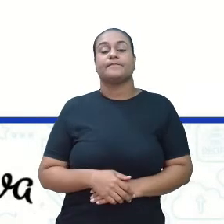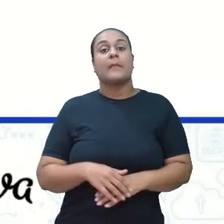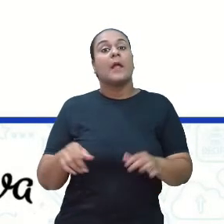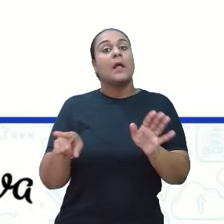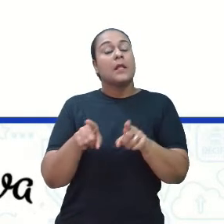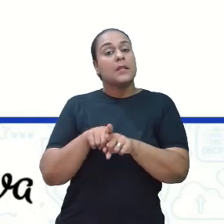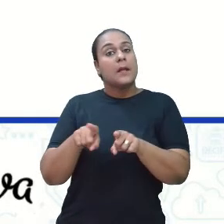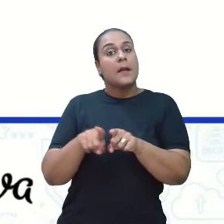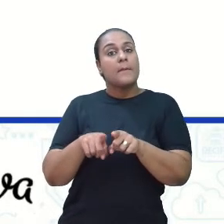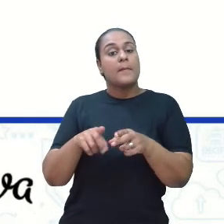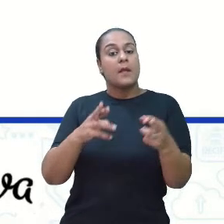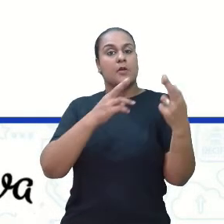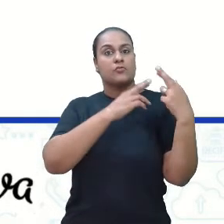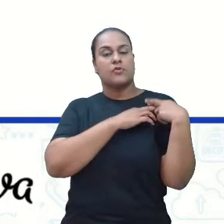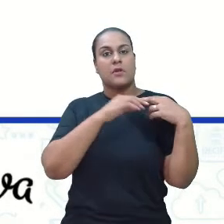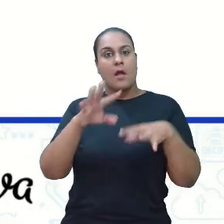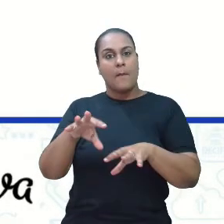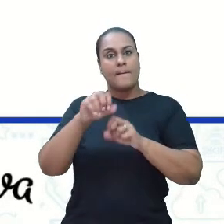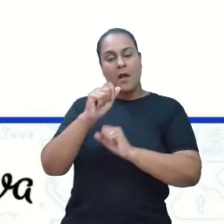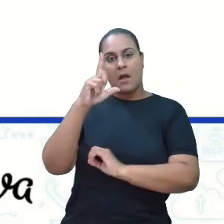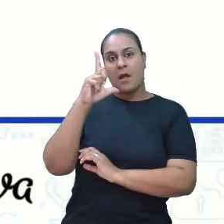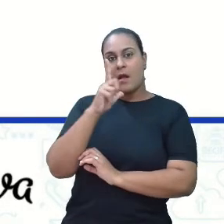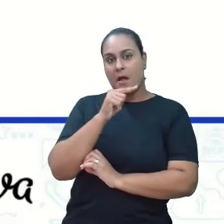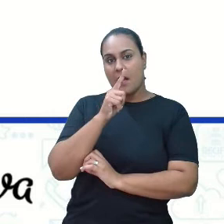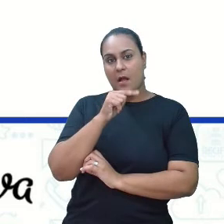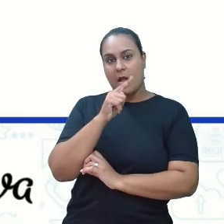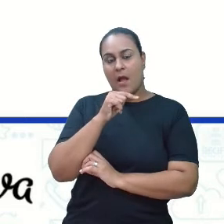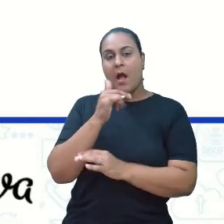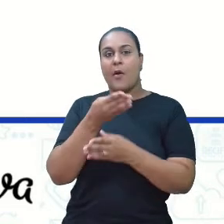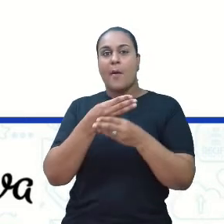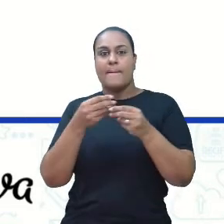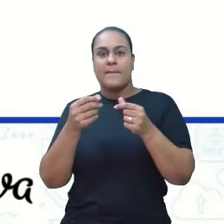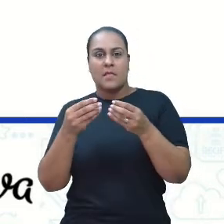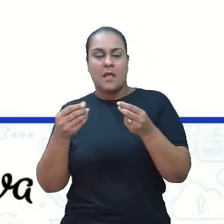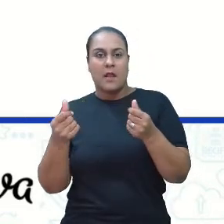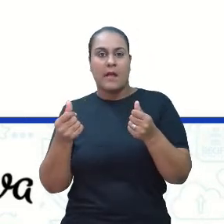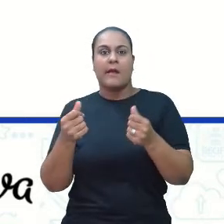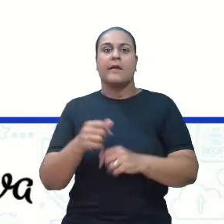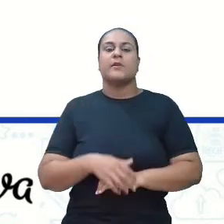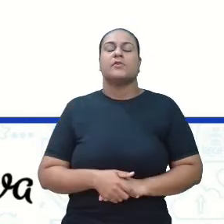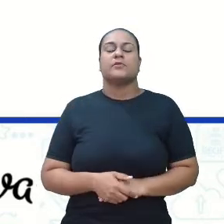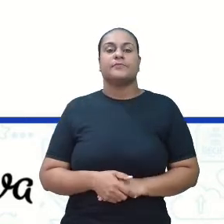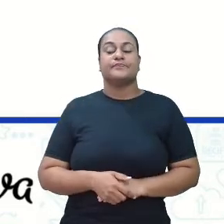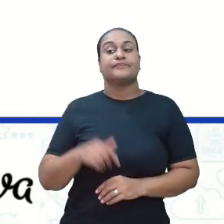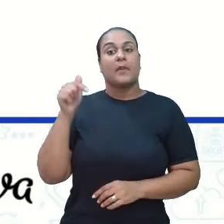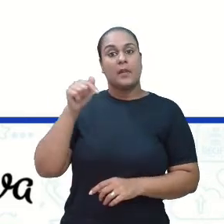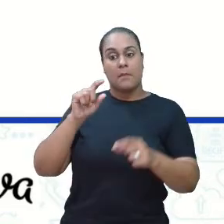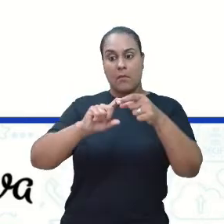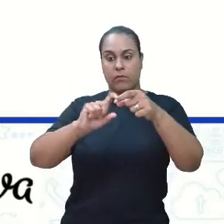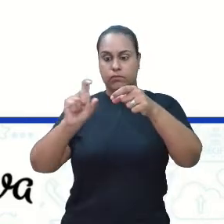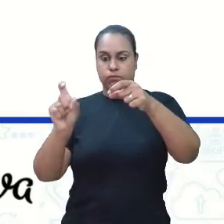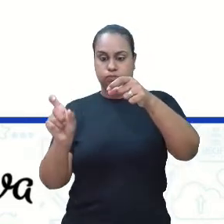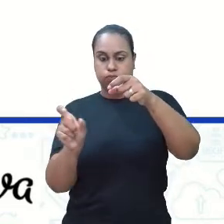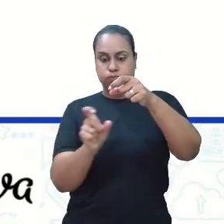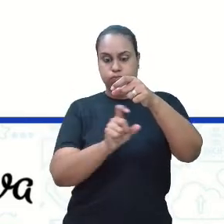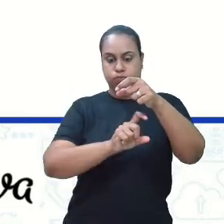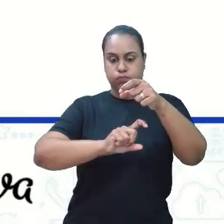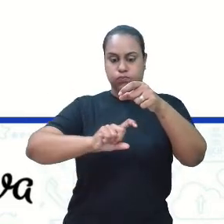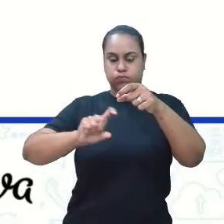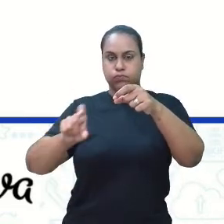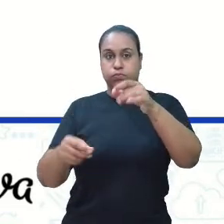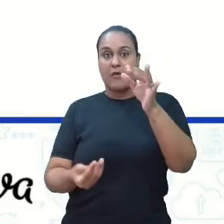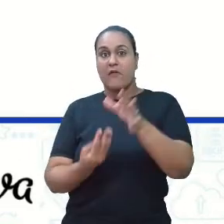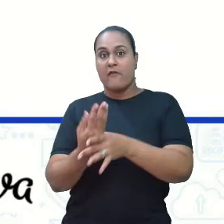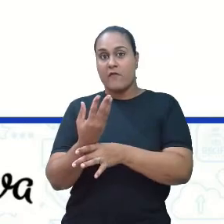ele é responsável pela absorção de água, sais minerais e também é nele onde ocorre a formação